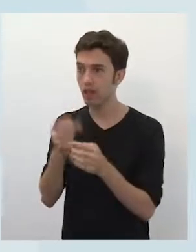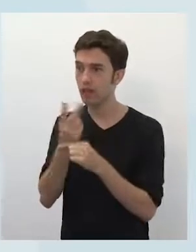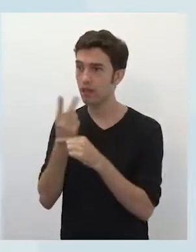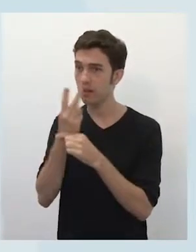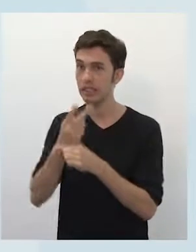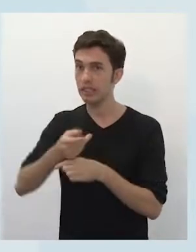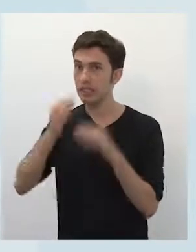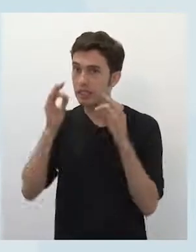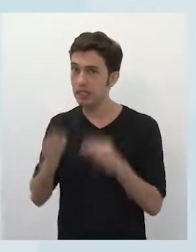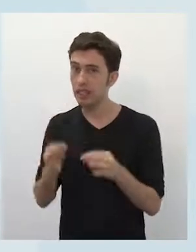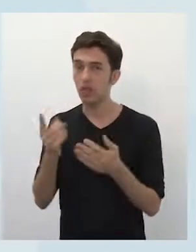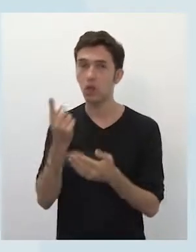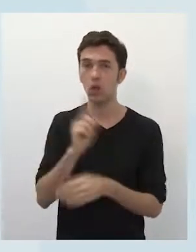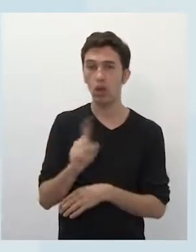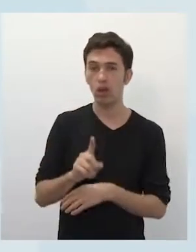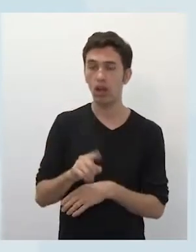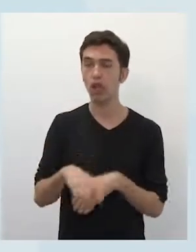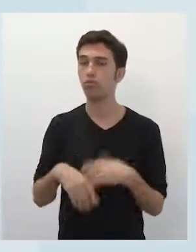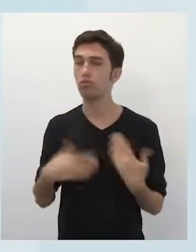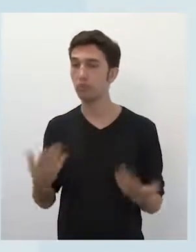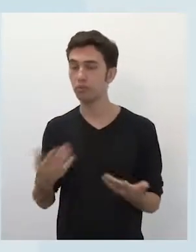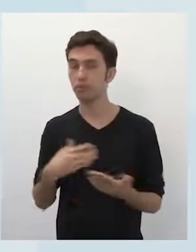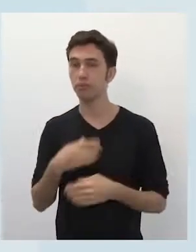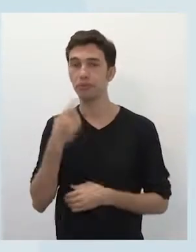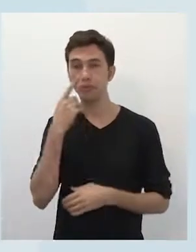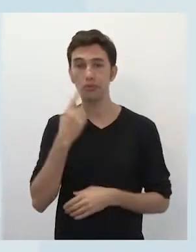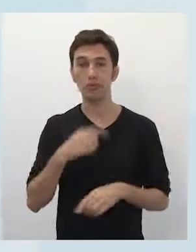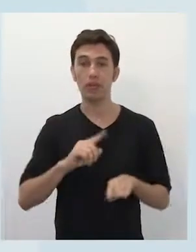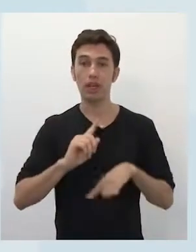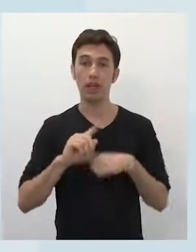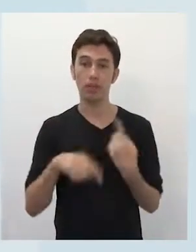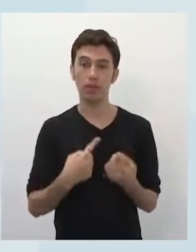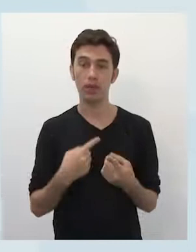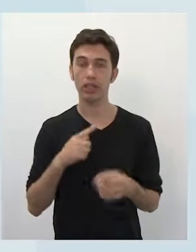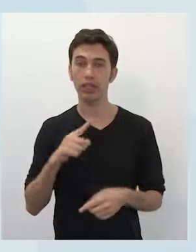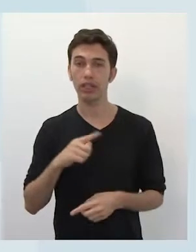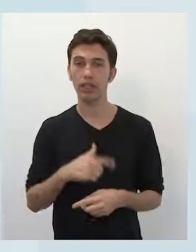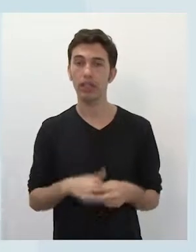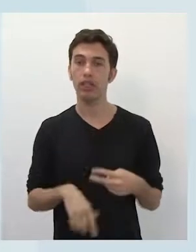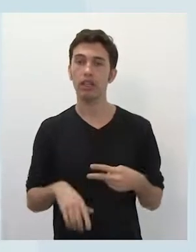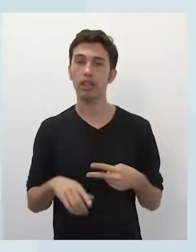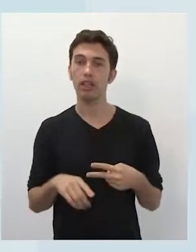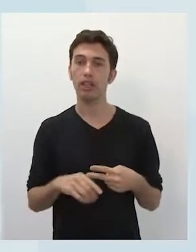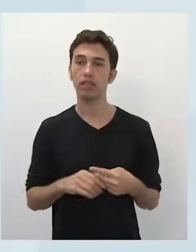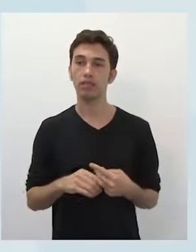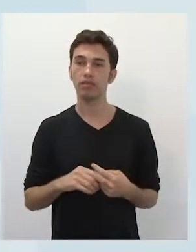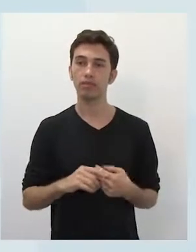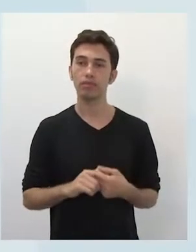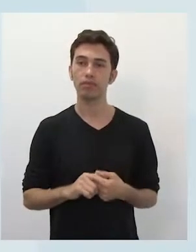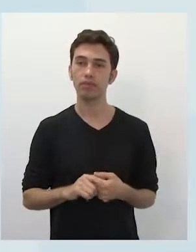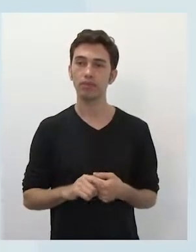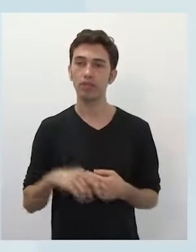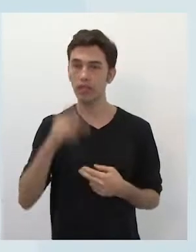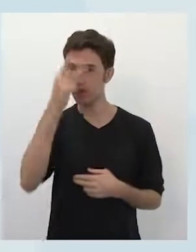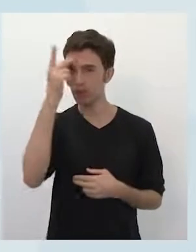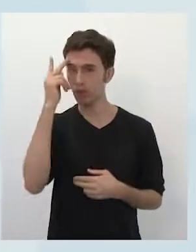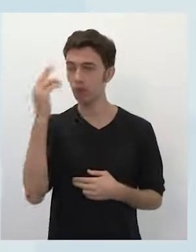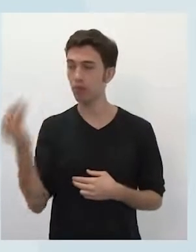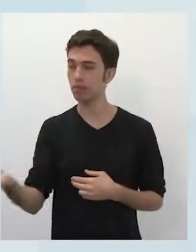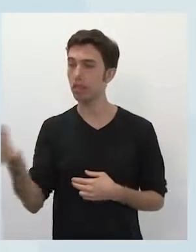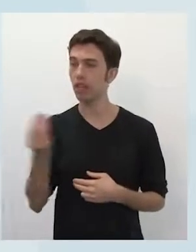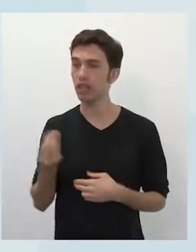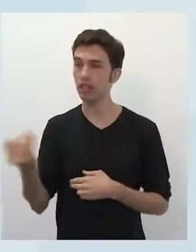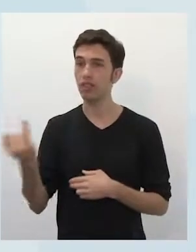essas informações, são verdadeiras, não são? E aí, eu tenho quem me traz essa informação. Então, eles utilizam uma